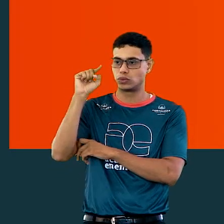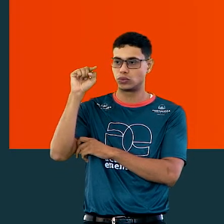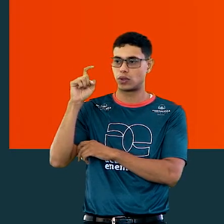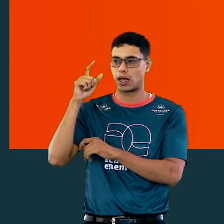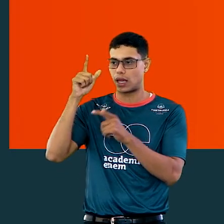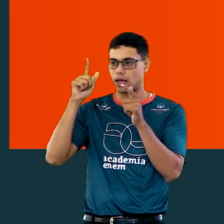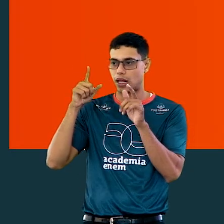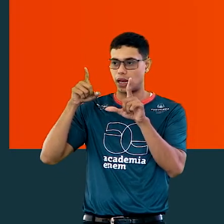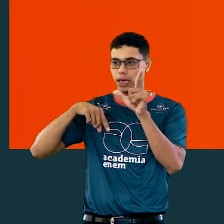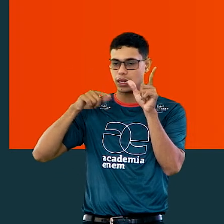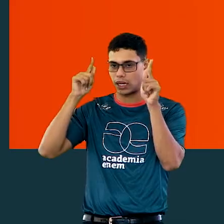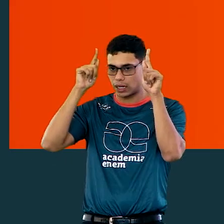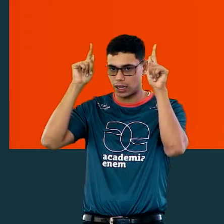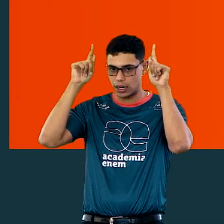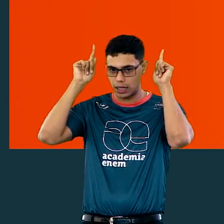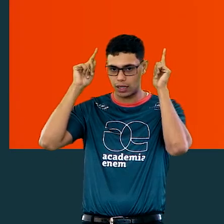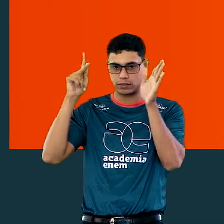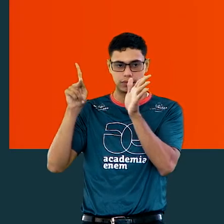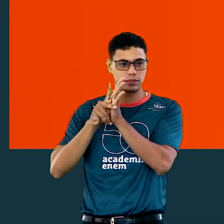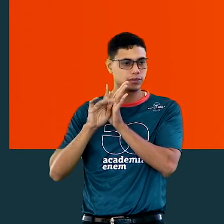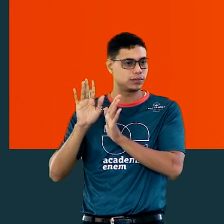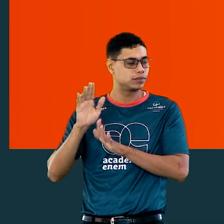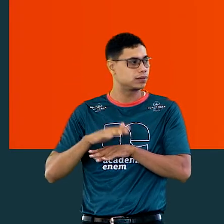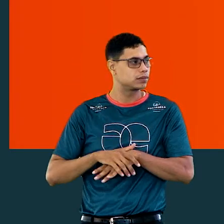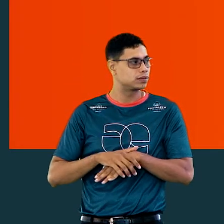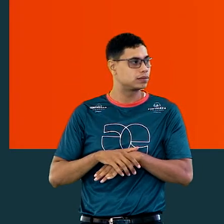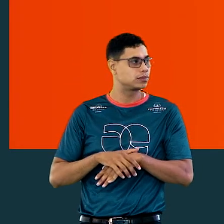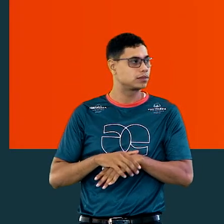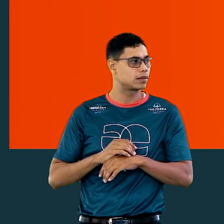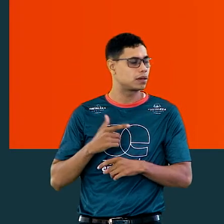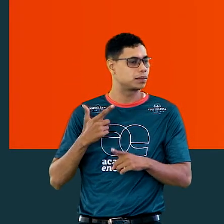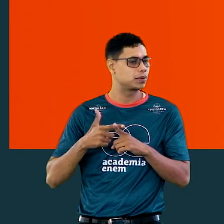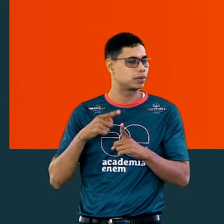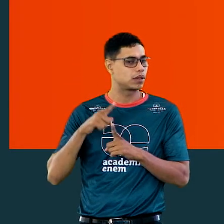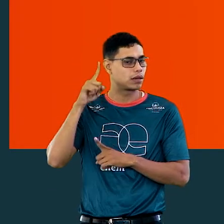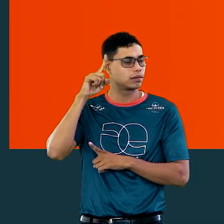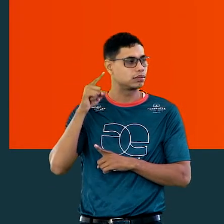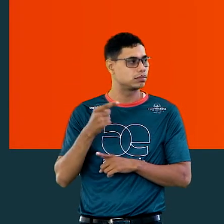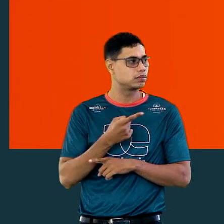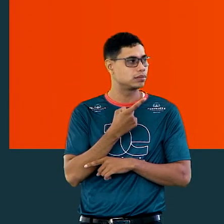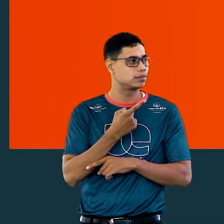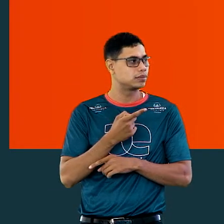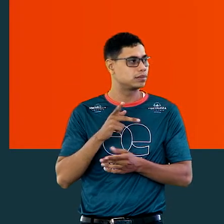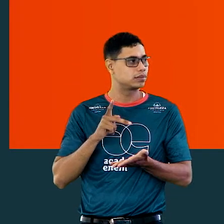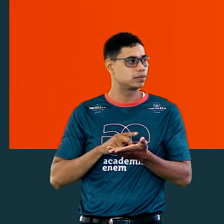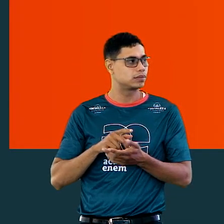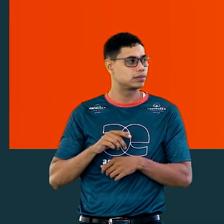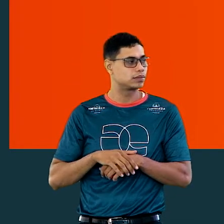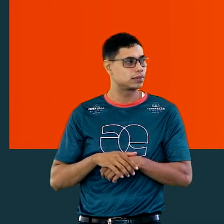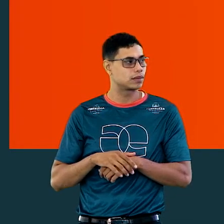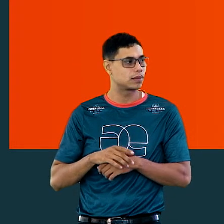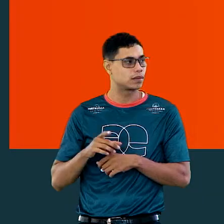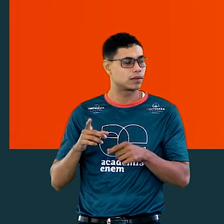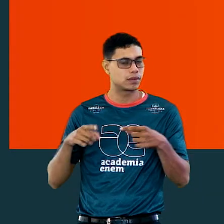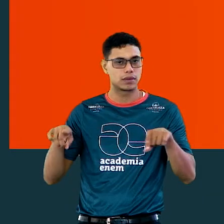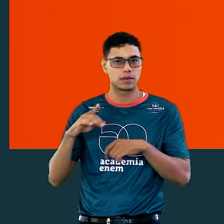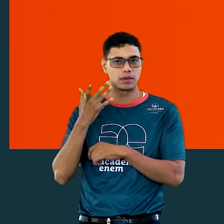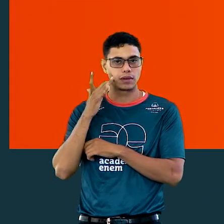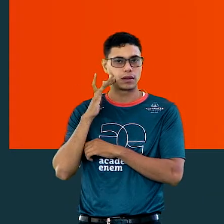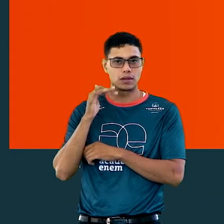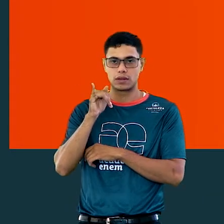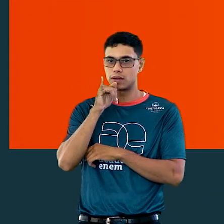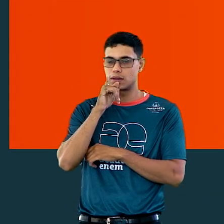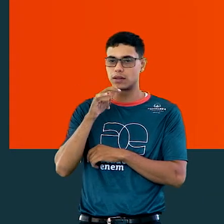grega. E vem cá, e por que ela está ali? Porque você acha, sinceramente, que